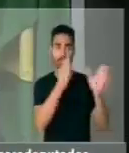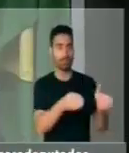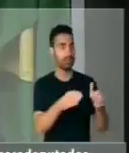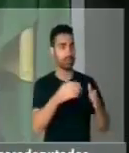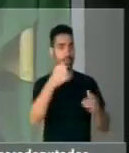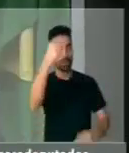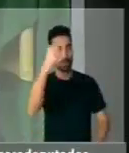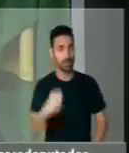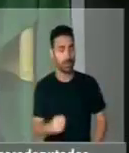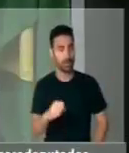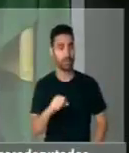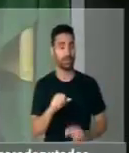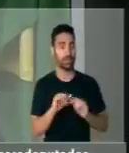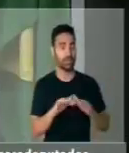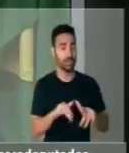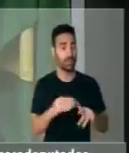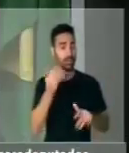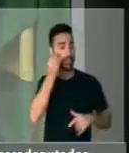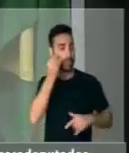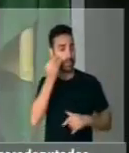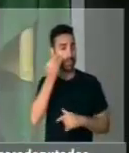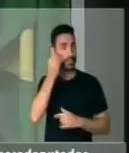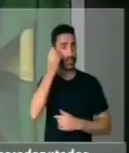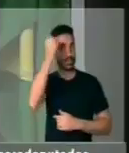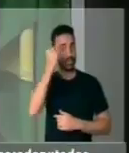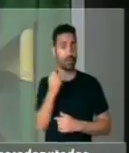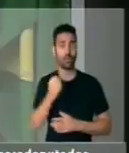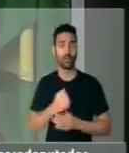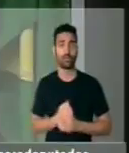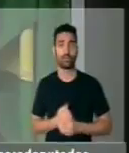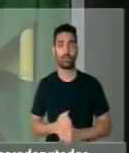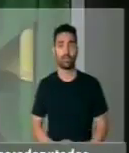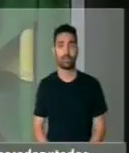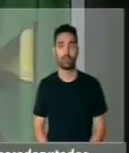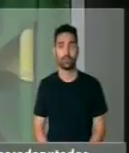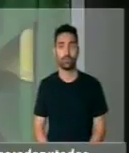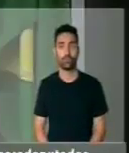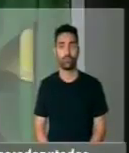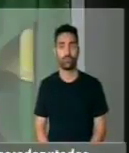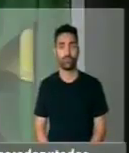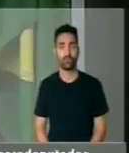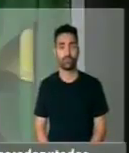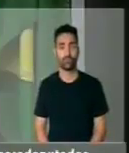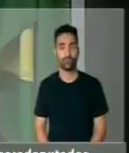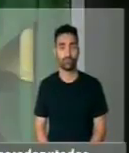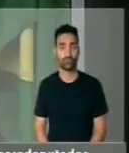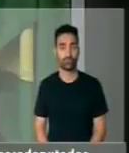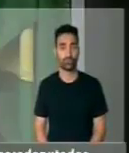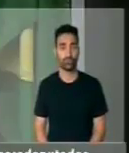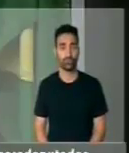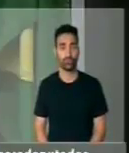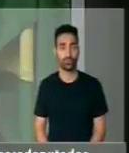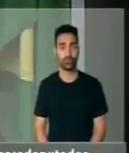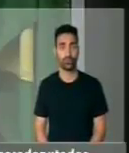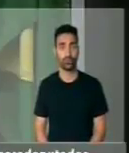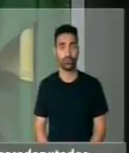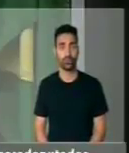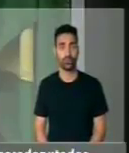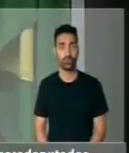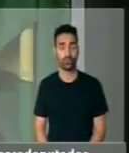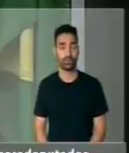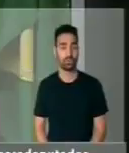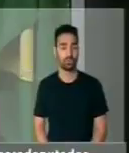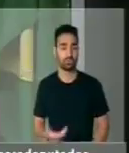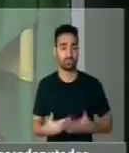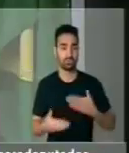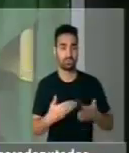uma máquina, de uma um caça-níquel, um vidro-poker,